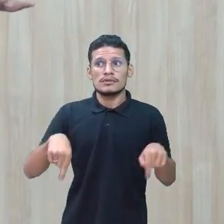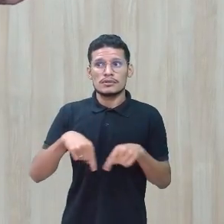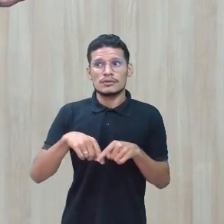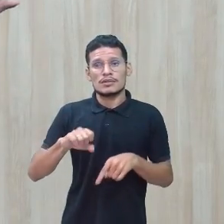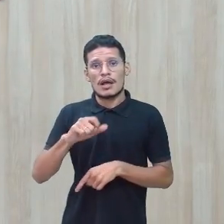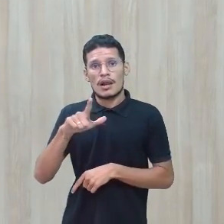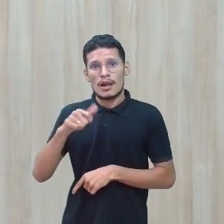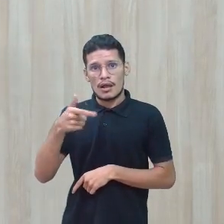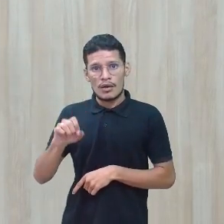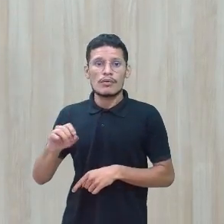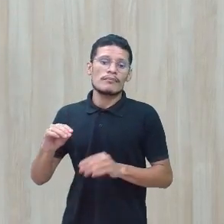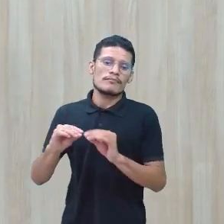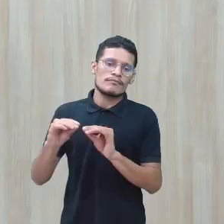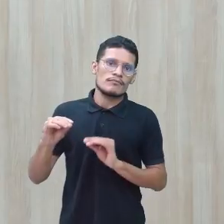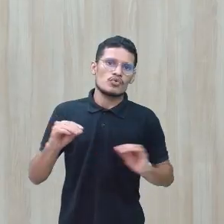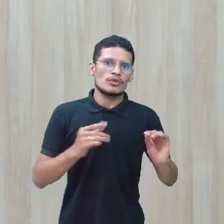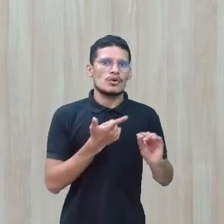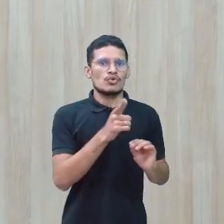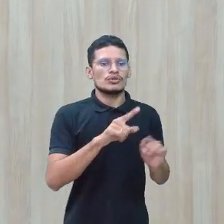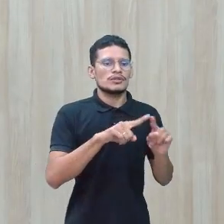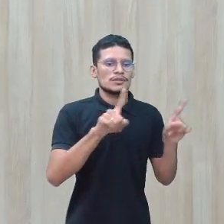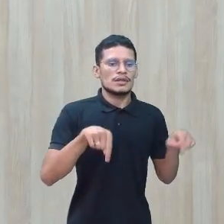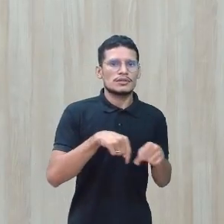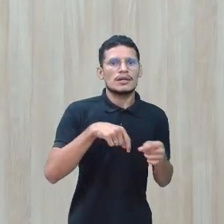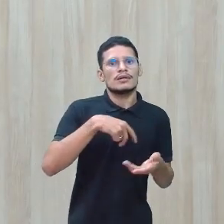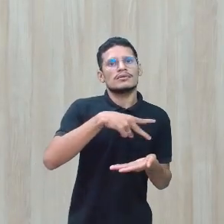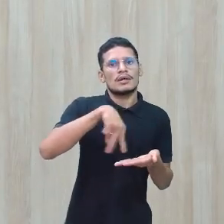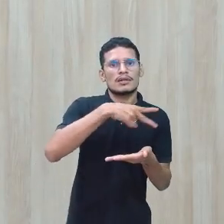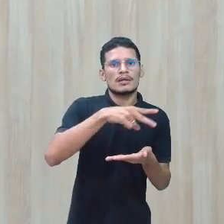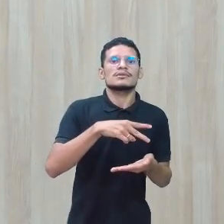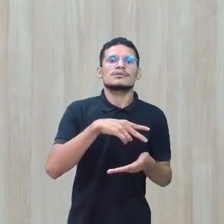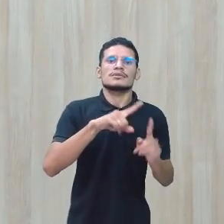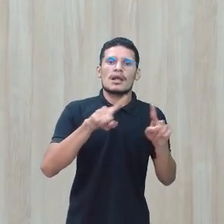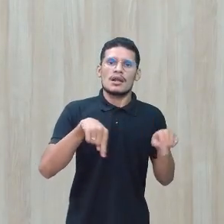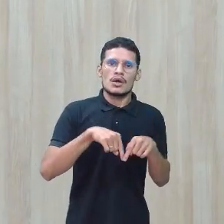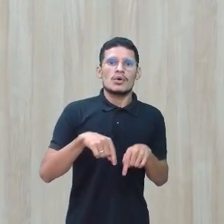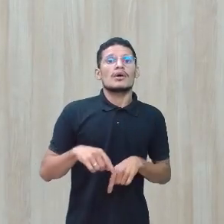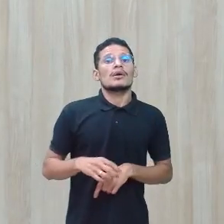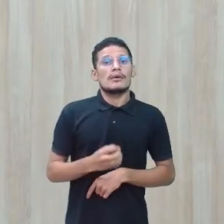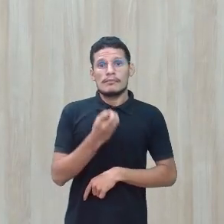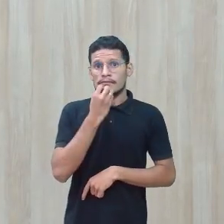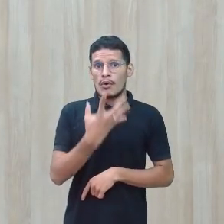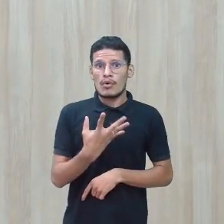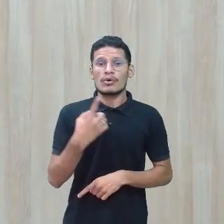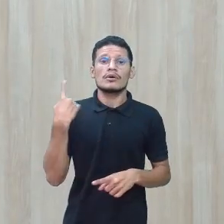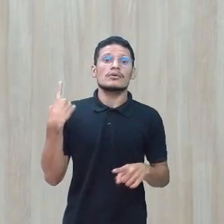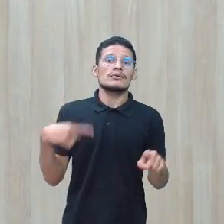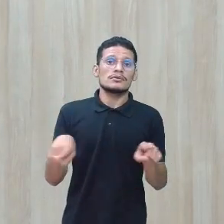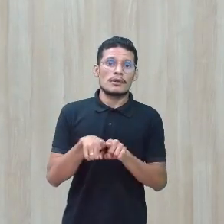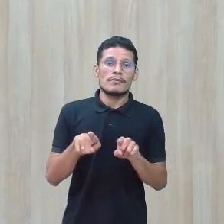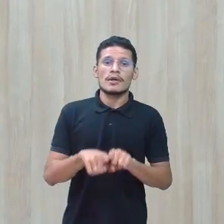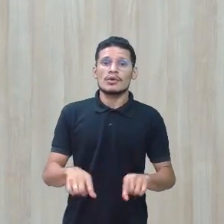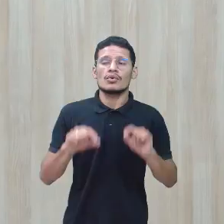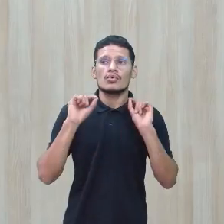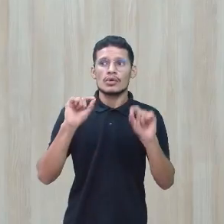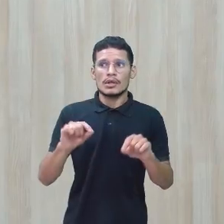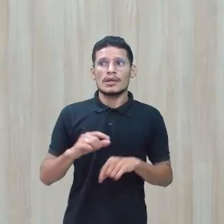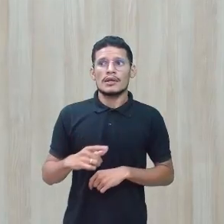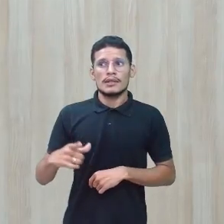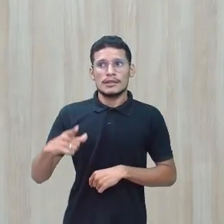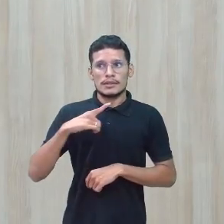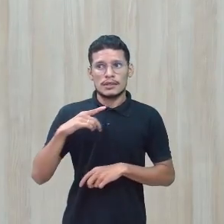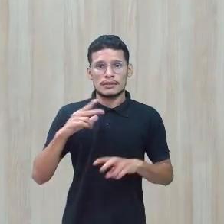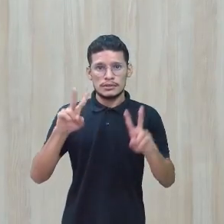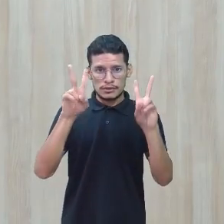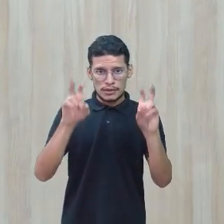dança social para a dança de salão, tranquilo? E é bom ficar lembrando, é bom deixar um termo